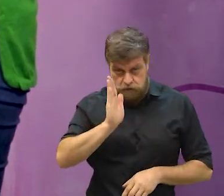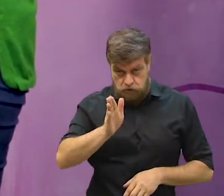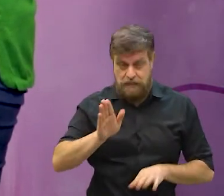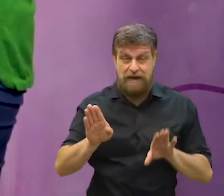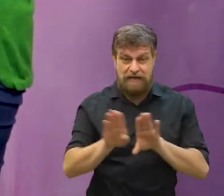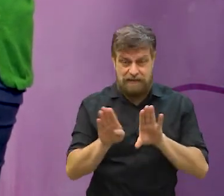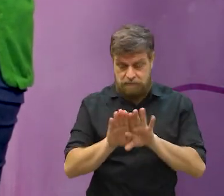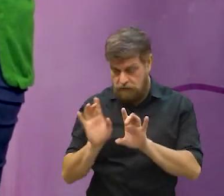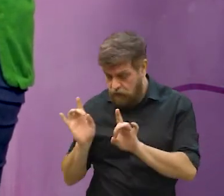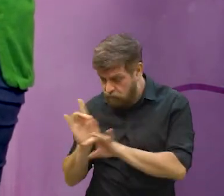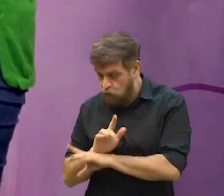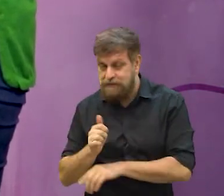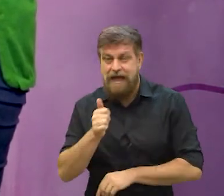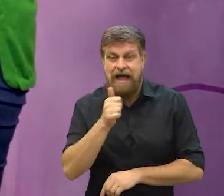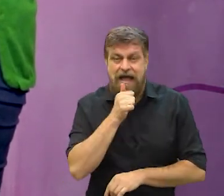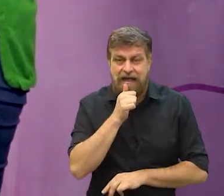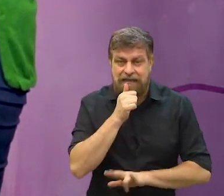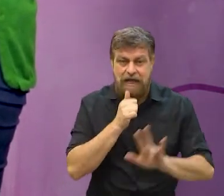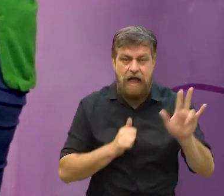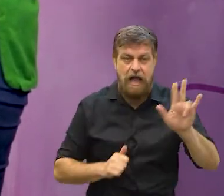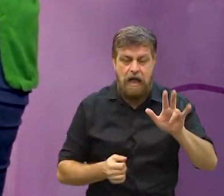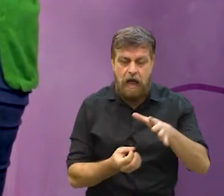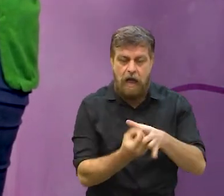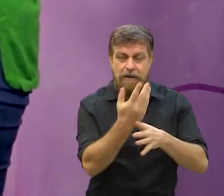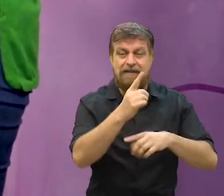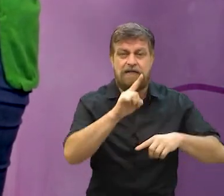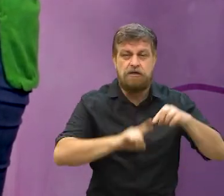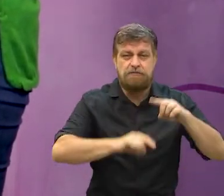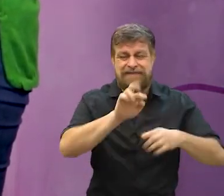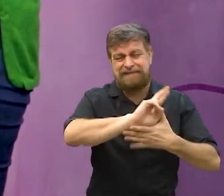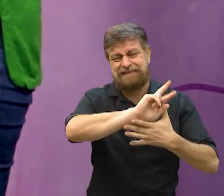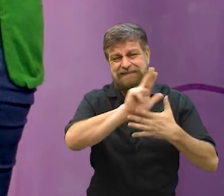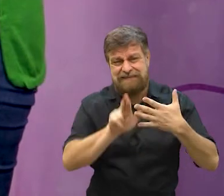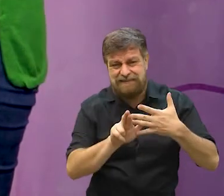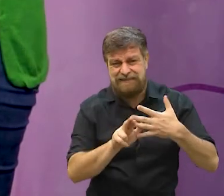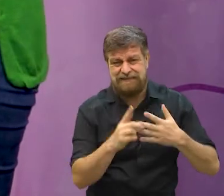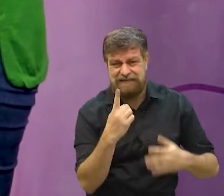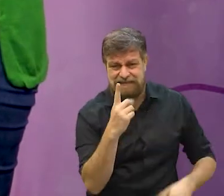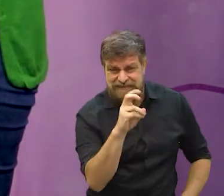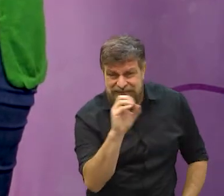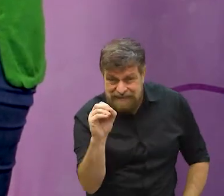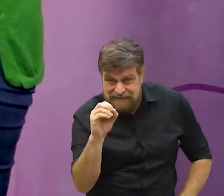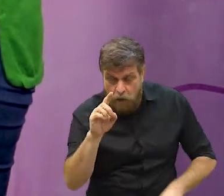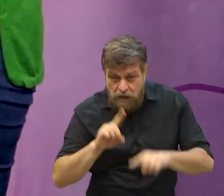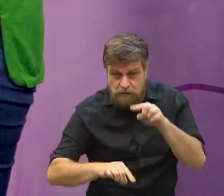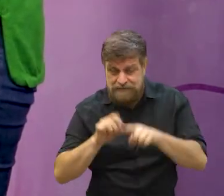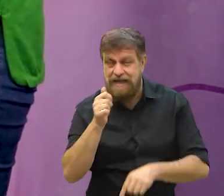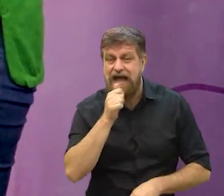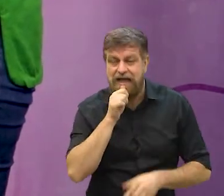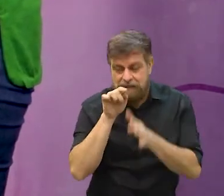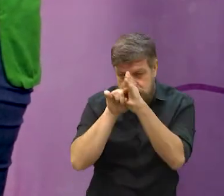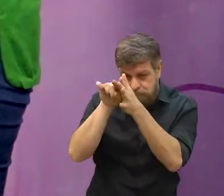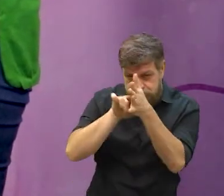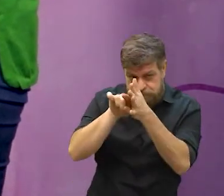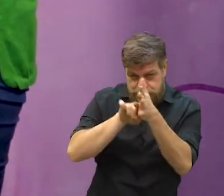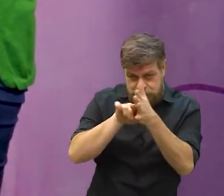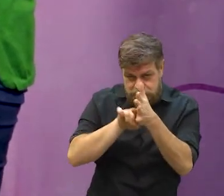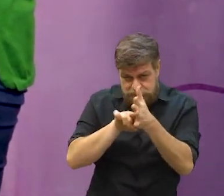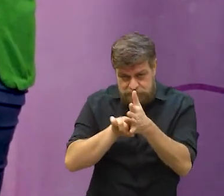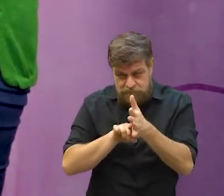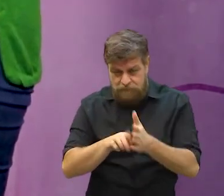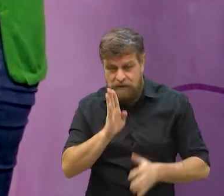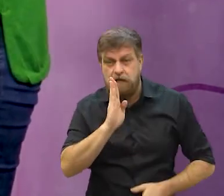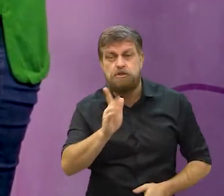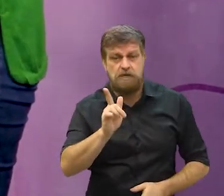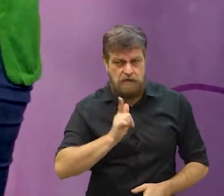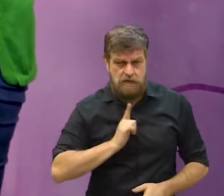sendo realizadas, e a planta também ainda tem muita substância. A senhora falou, acho que mais de 150, que ainda precisa ser estudada